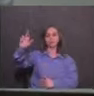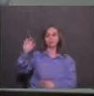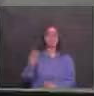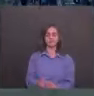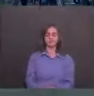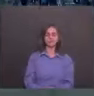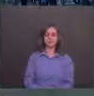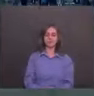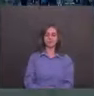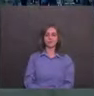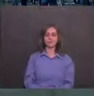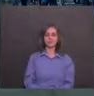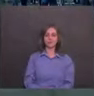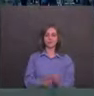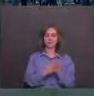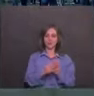séculos.